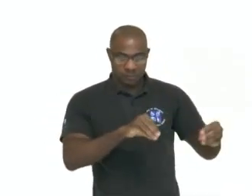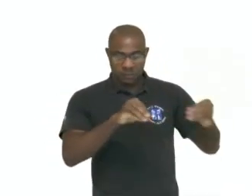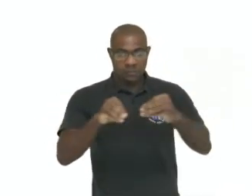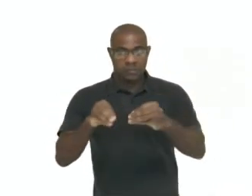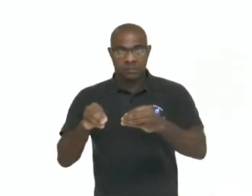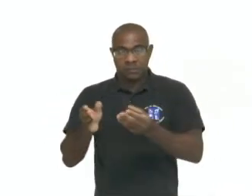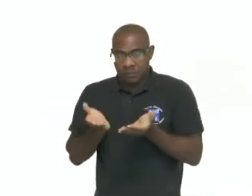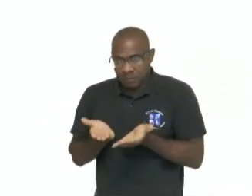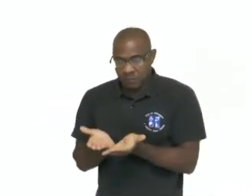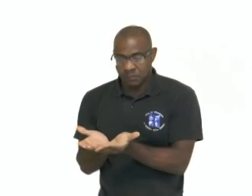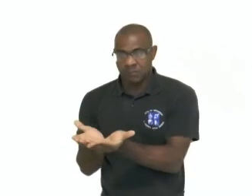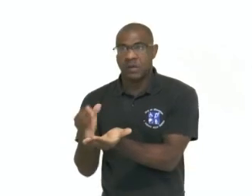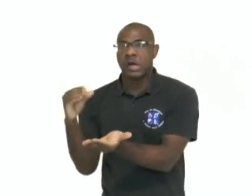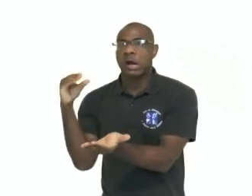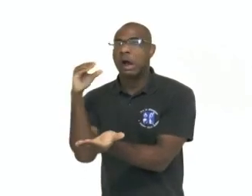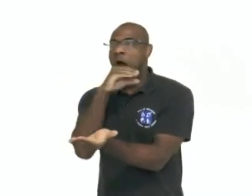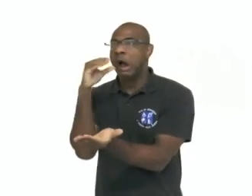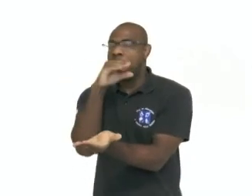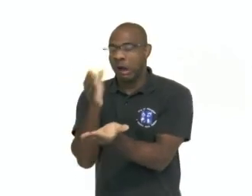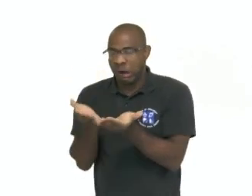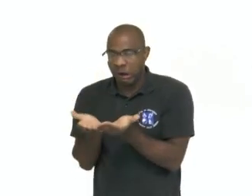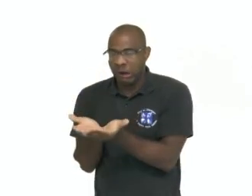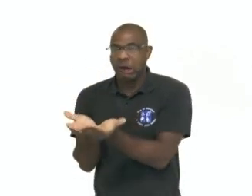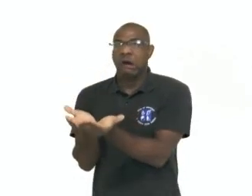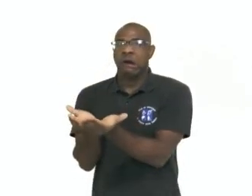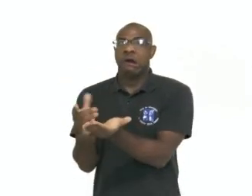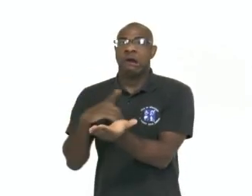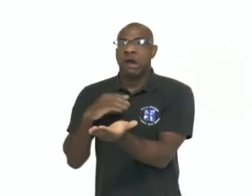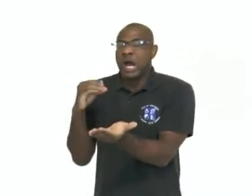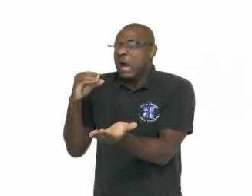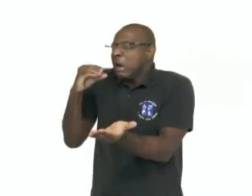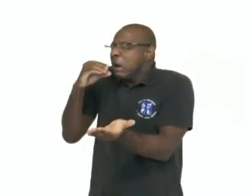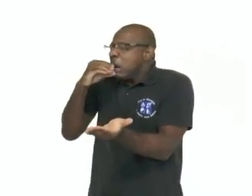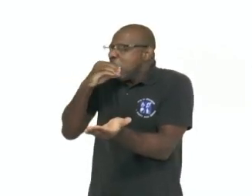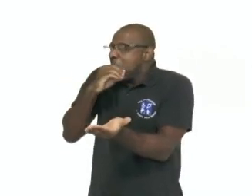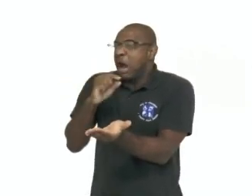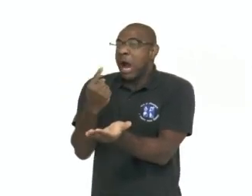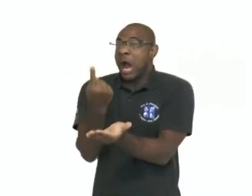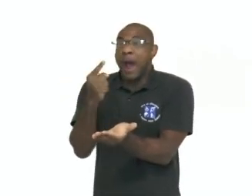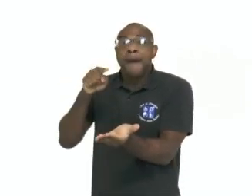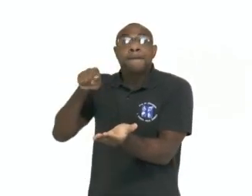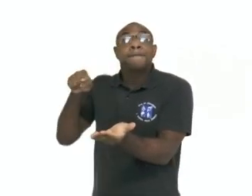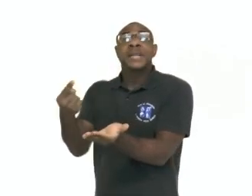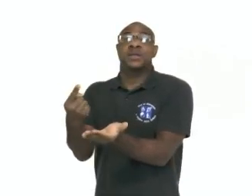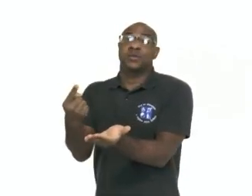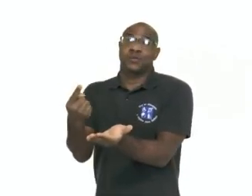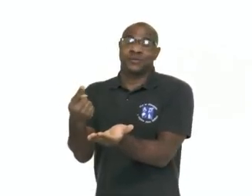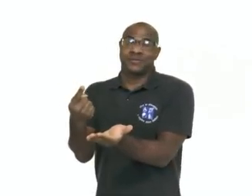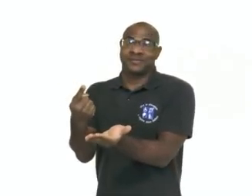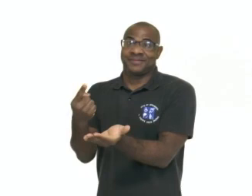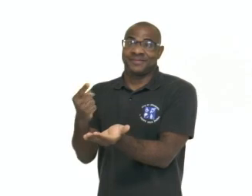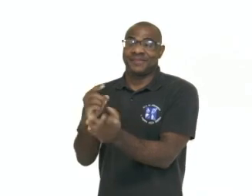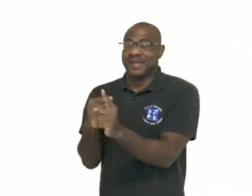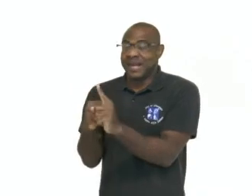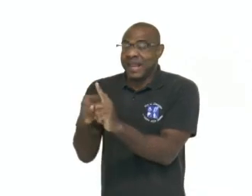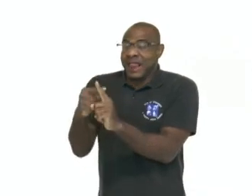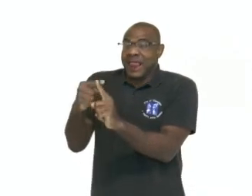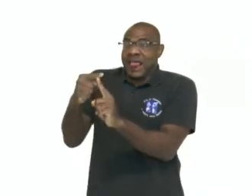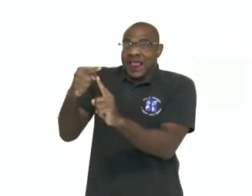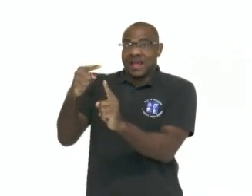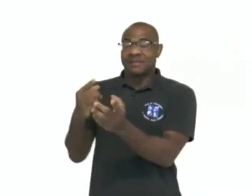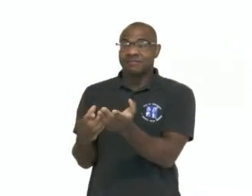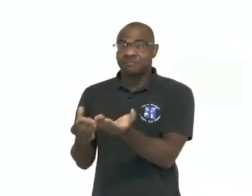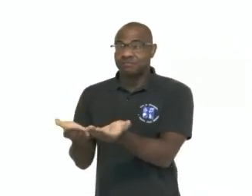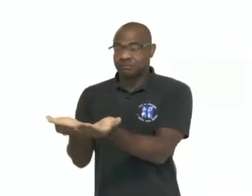forno rotativo, onde é aquecido até uma temperatura de 1.500 graus Celsius, antes de ser